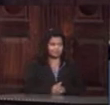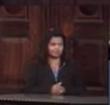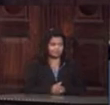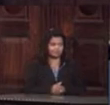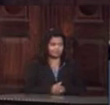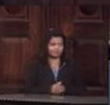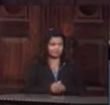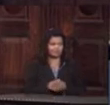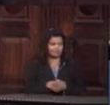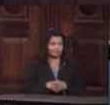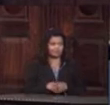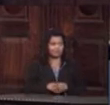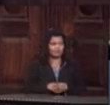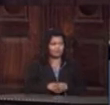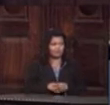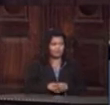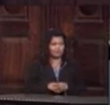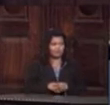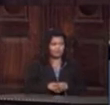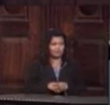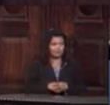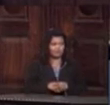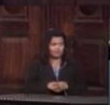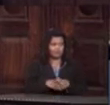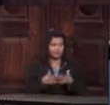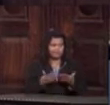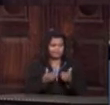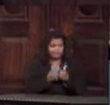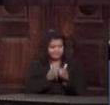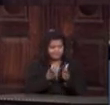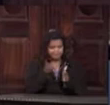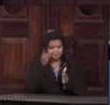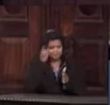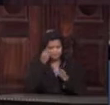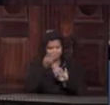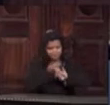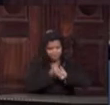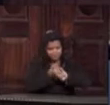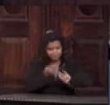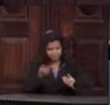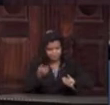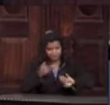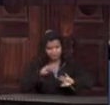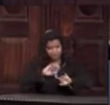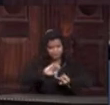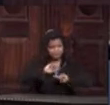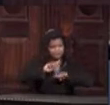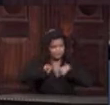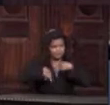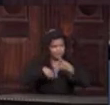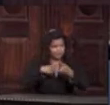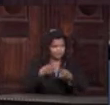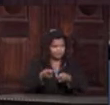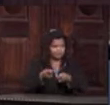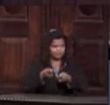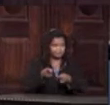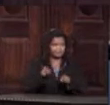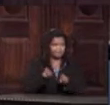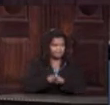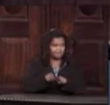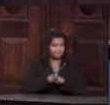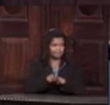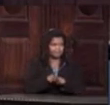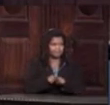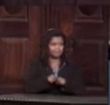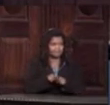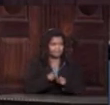a presidenta foi afastada e tempos depois teve então houve